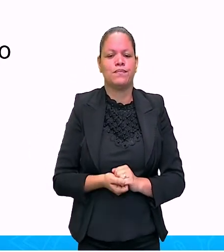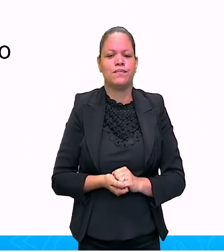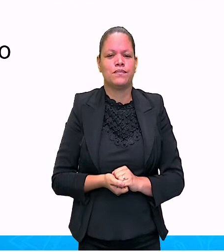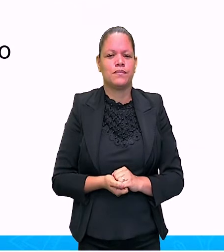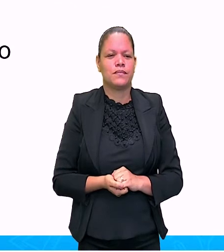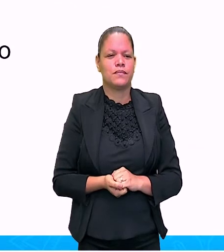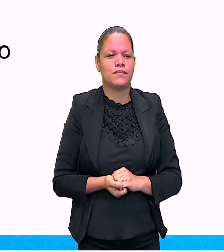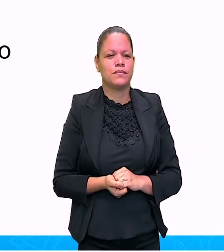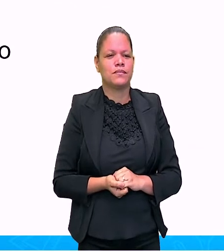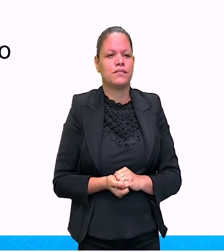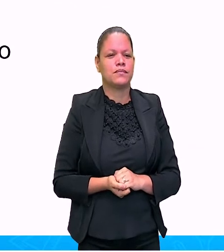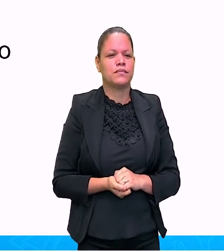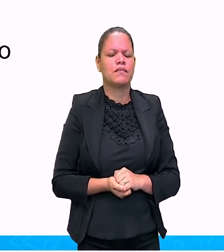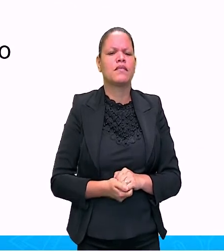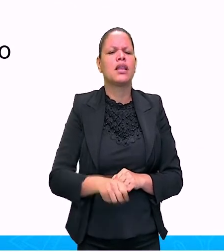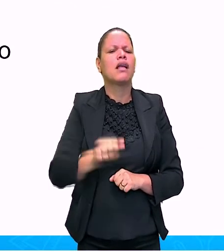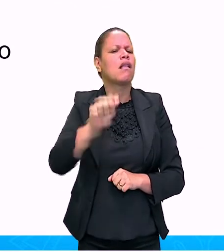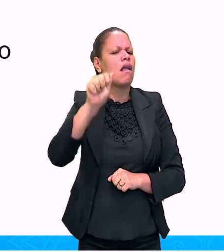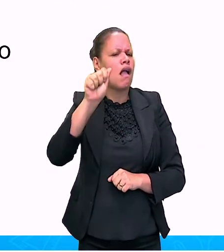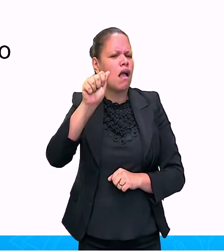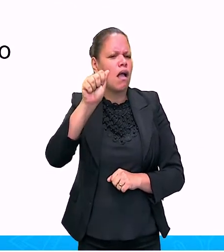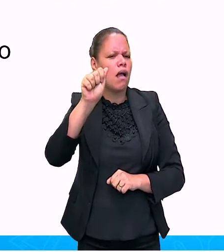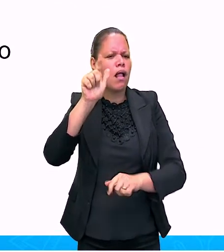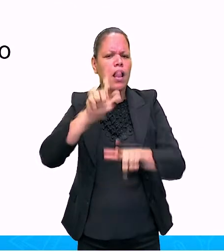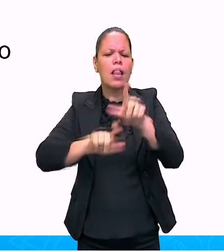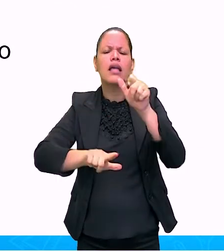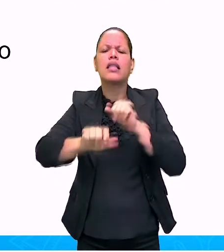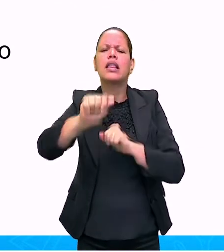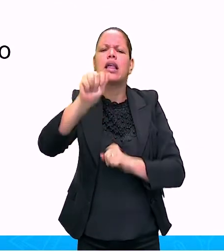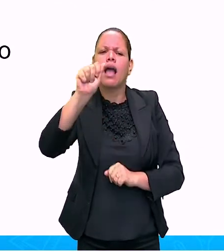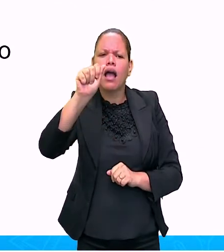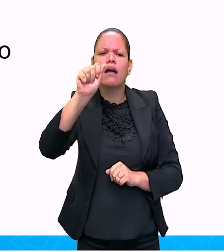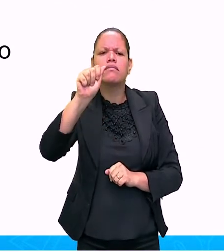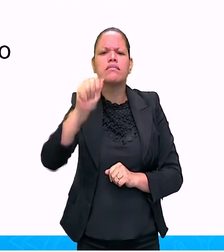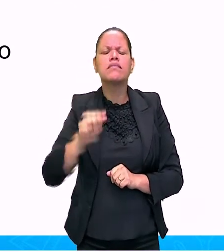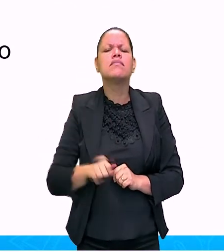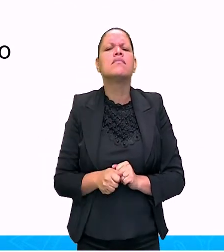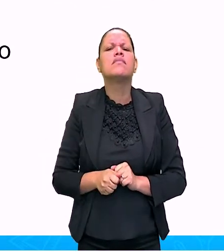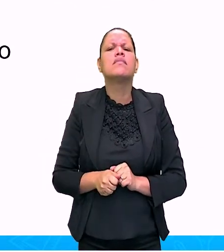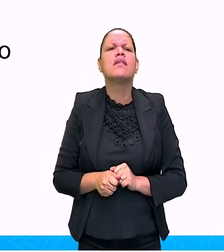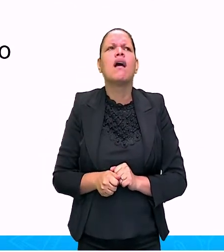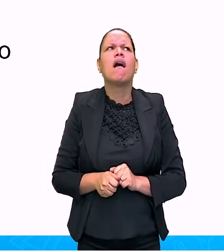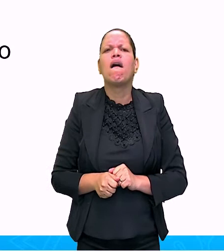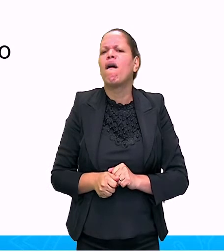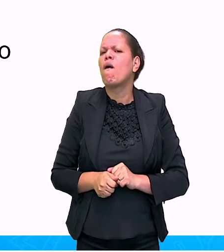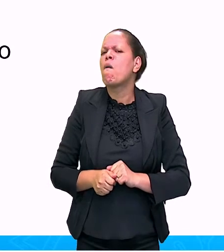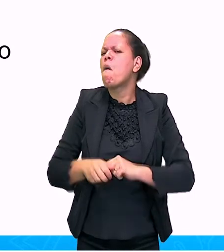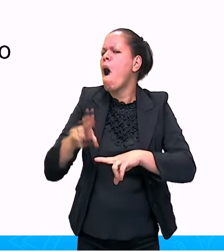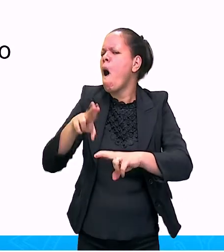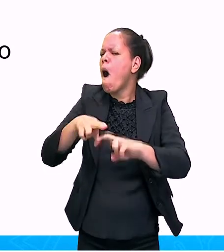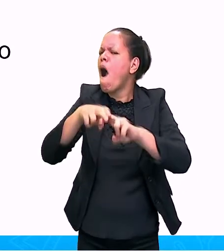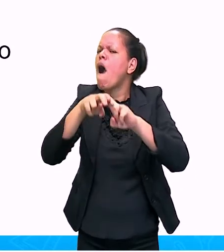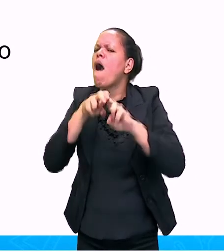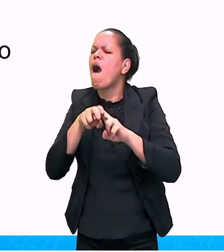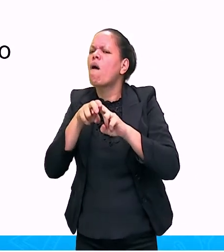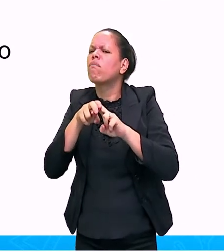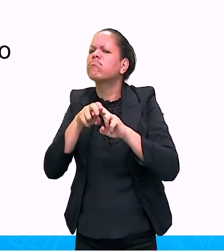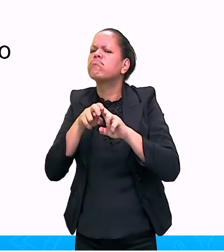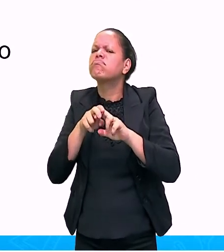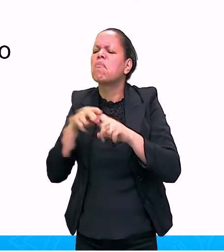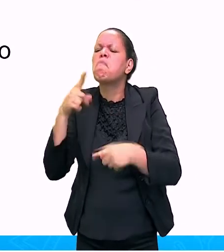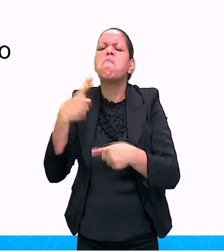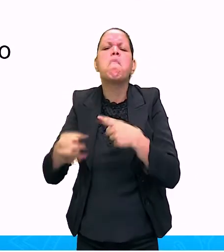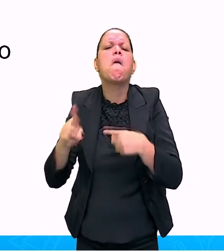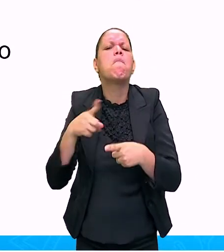Letra A. O que causou esse problema? O toque do homem. No texto fala